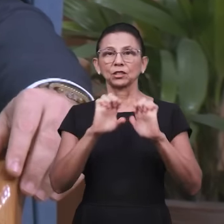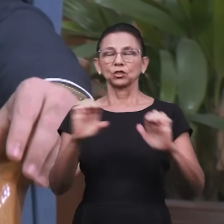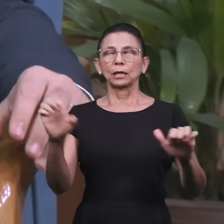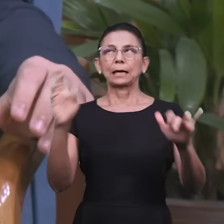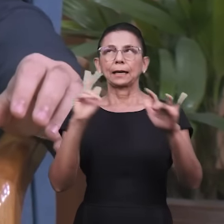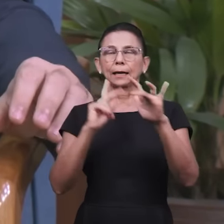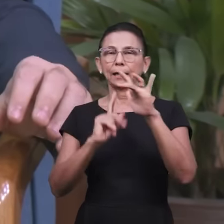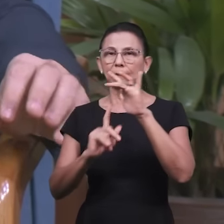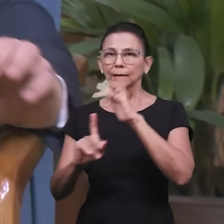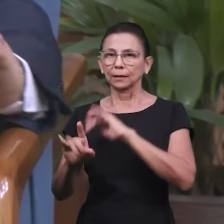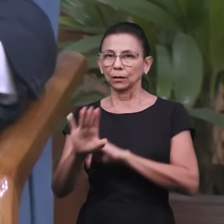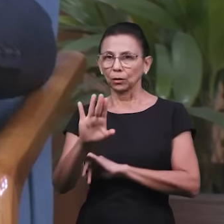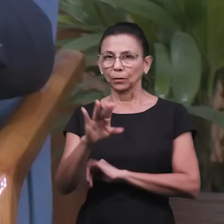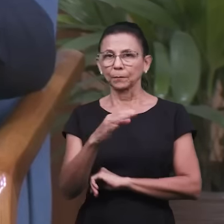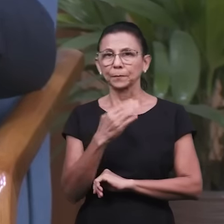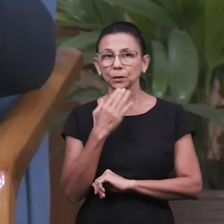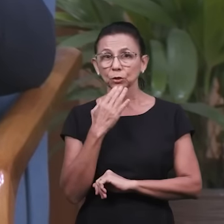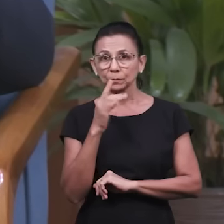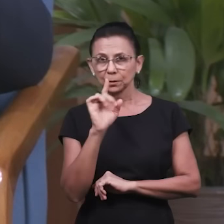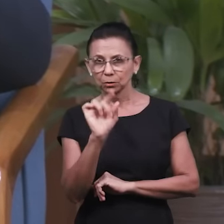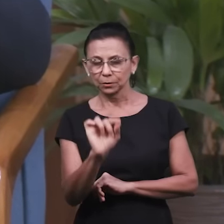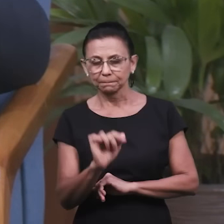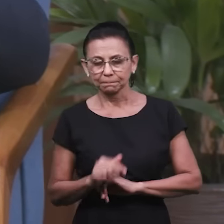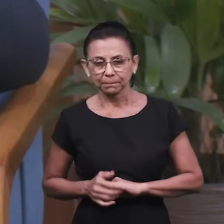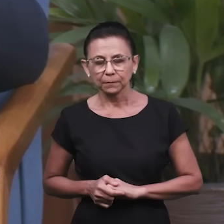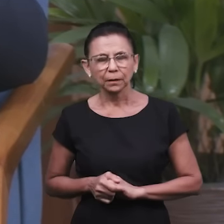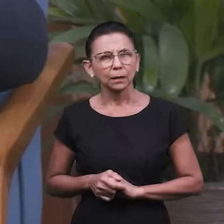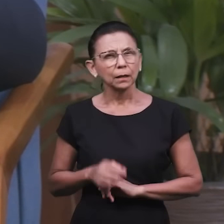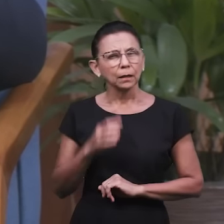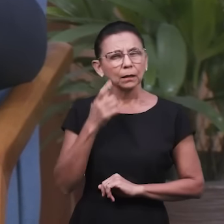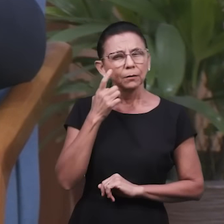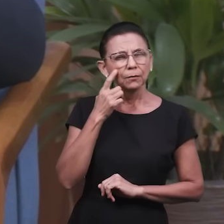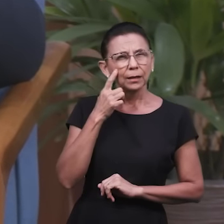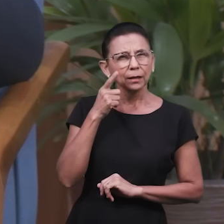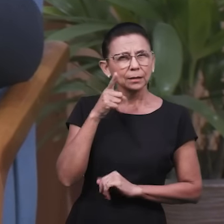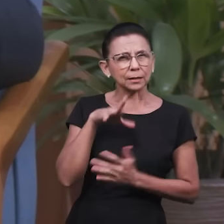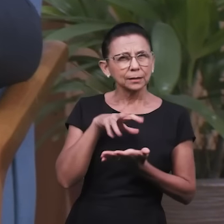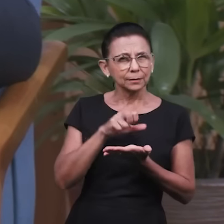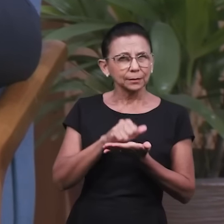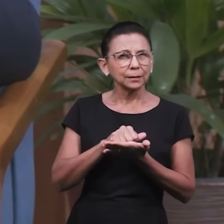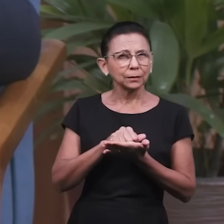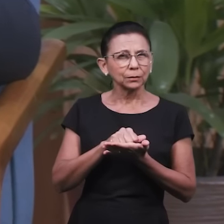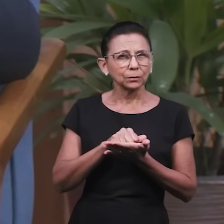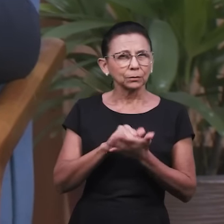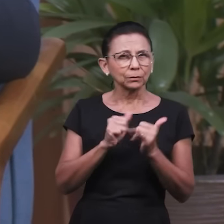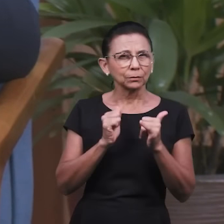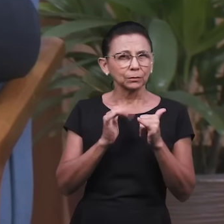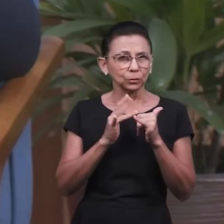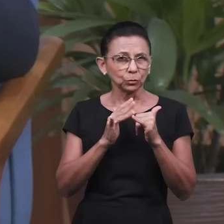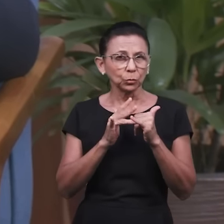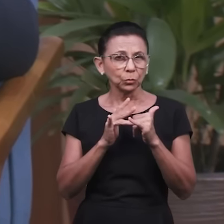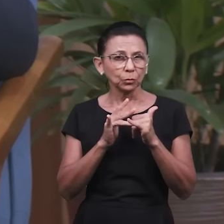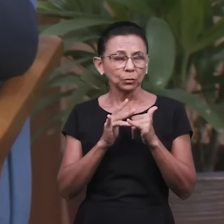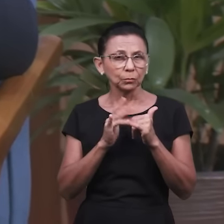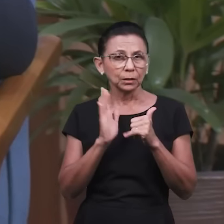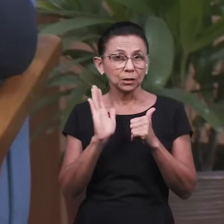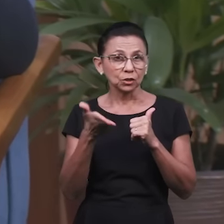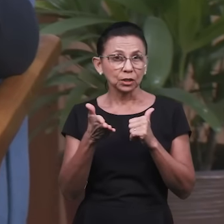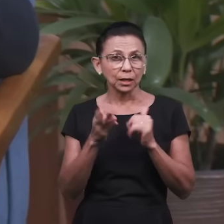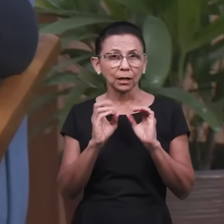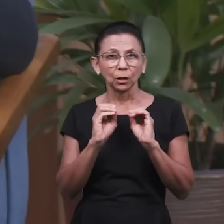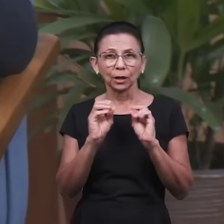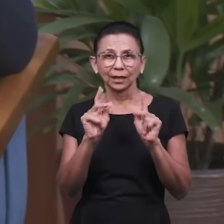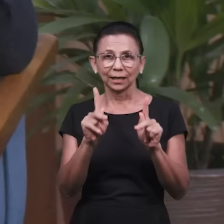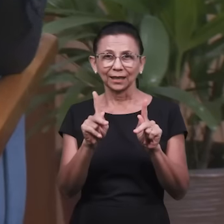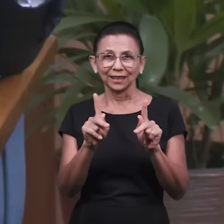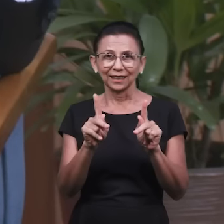Eterno. Olha só, vou te pedir uma coisa, não se esqueça de verificar se você está inscrito no nosso canal e se estiver, tudo